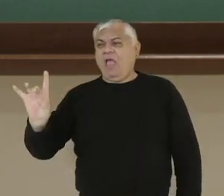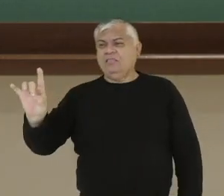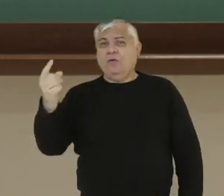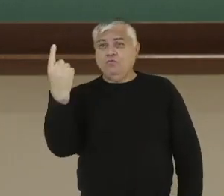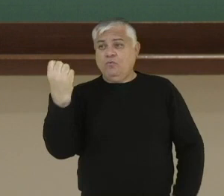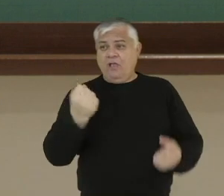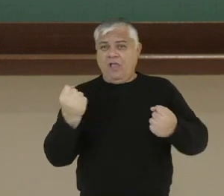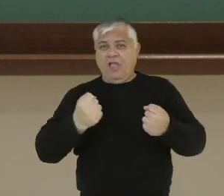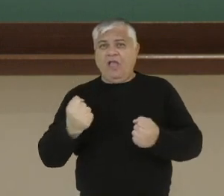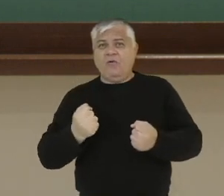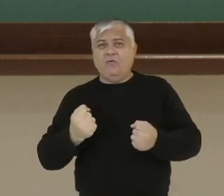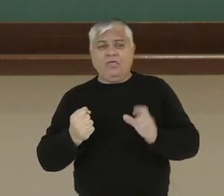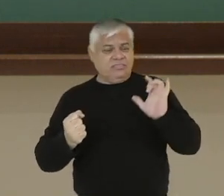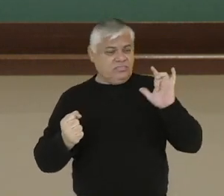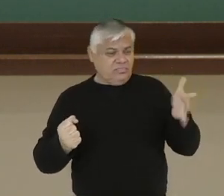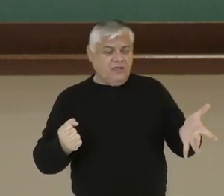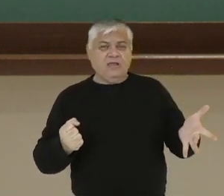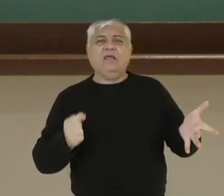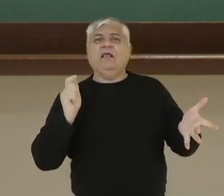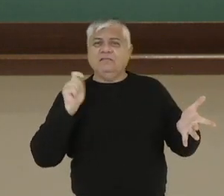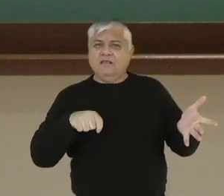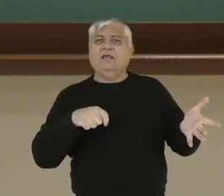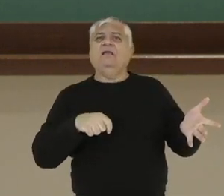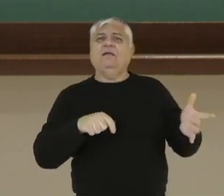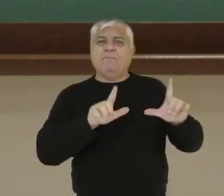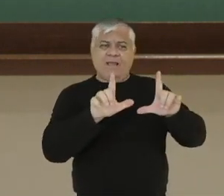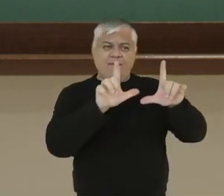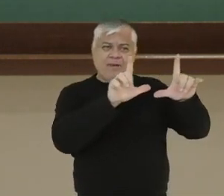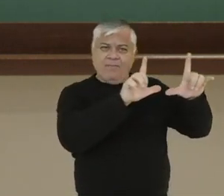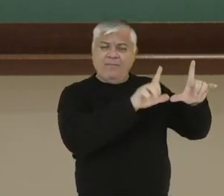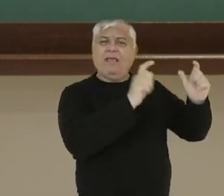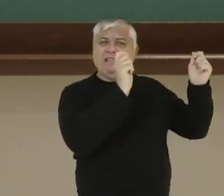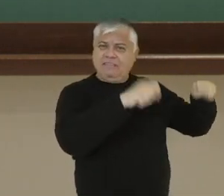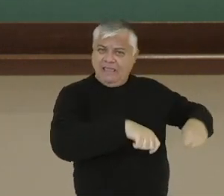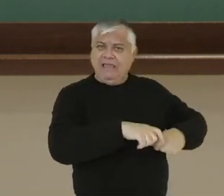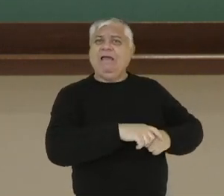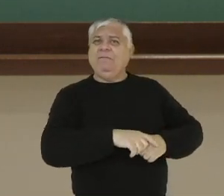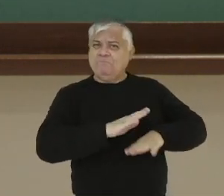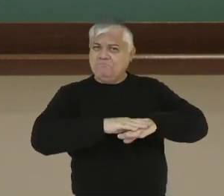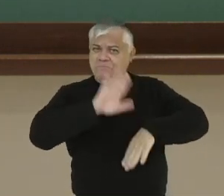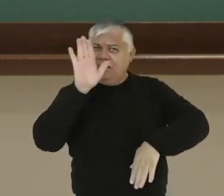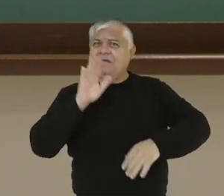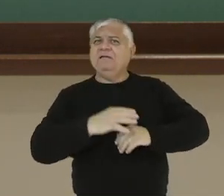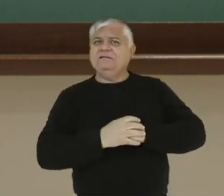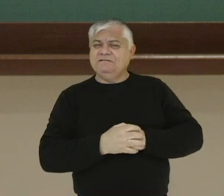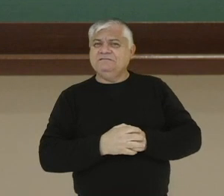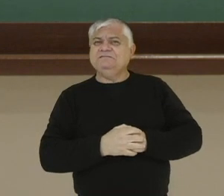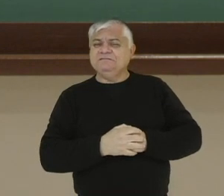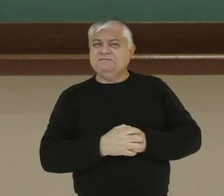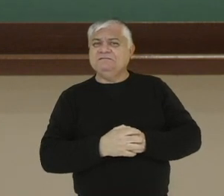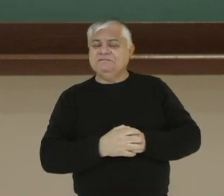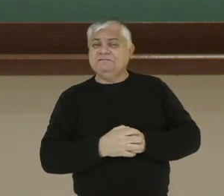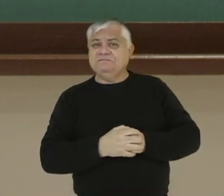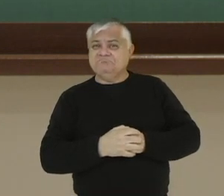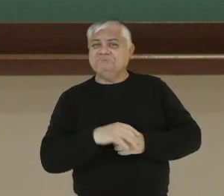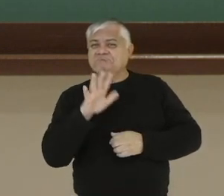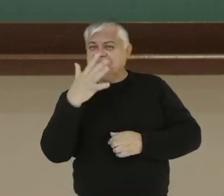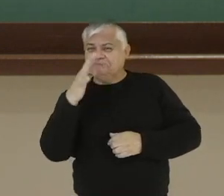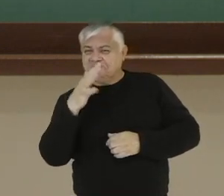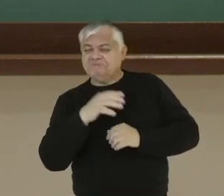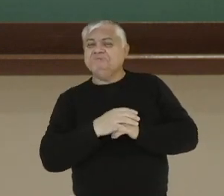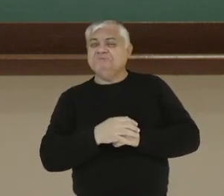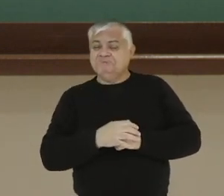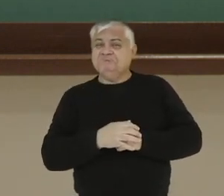sobrar possibilidade de placa para mais 200 milhões aí de placas, né? Então, a gente tem uma margem